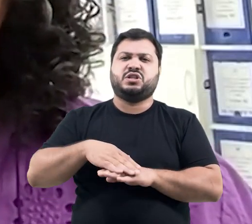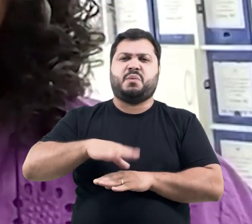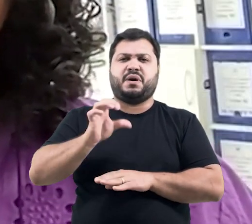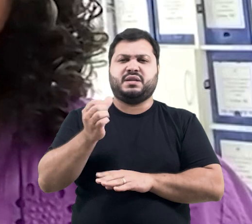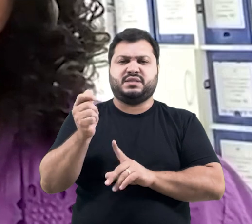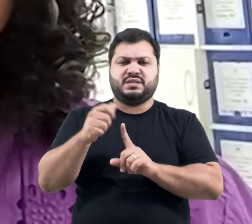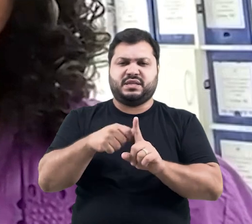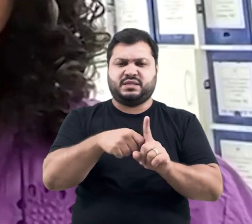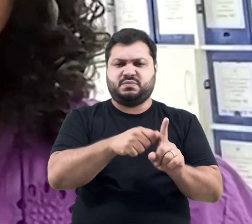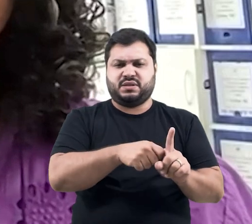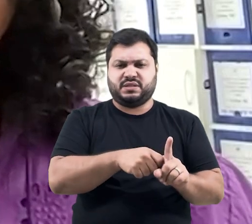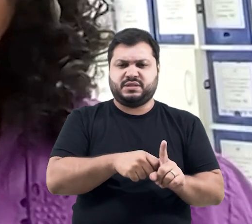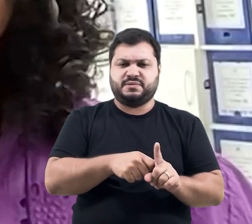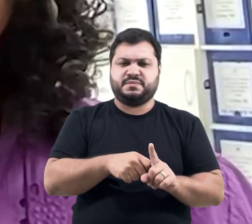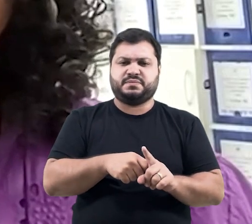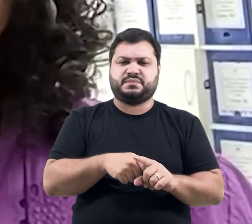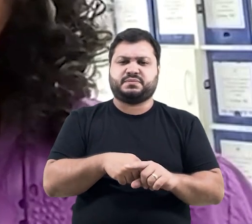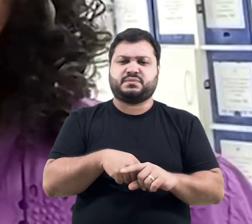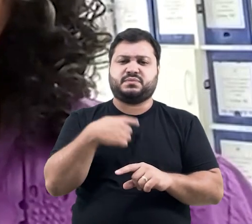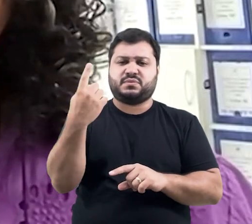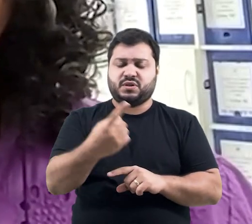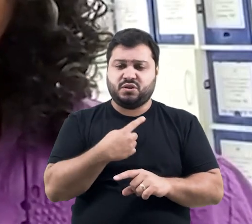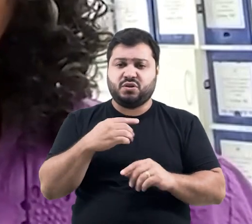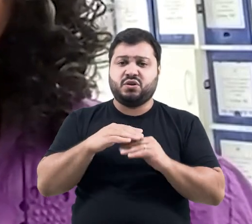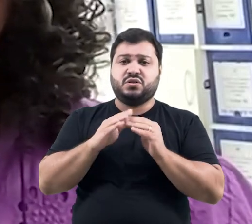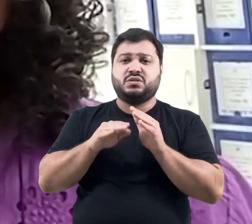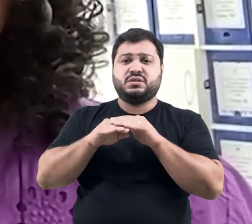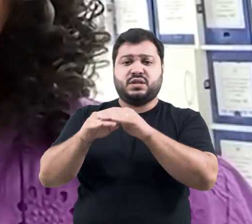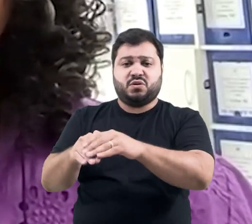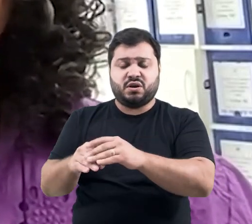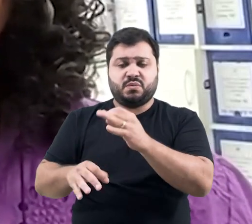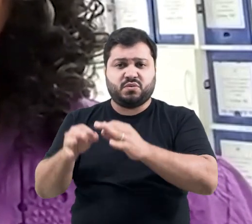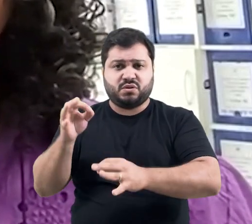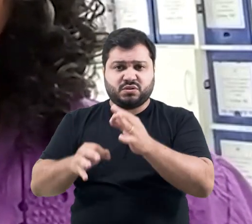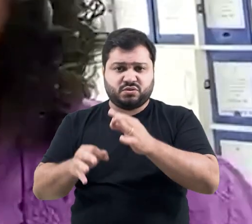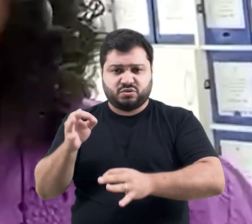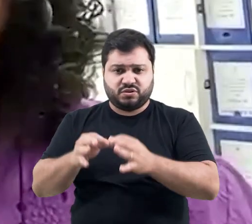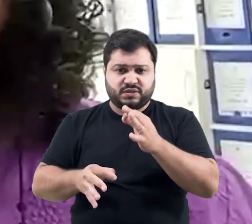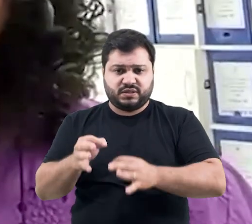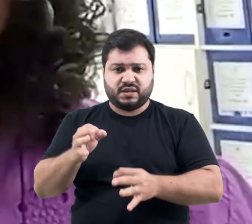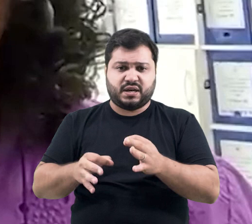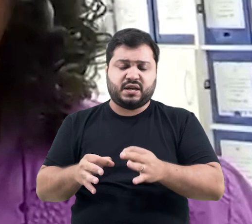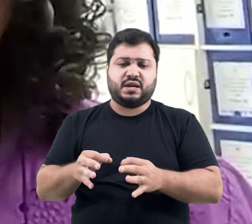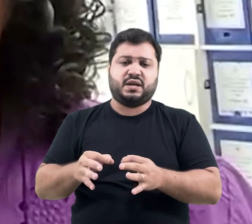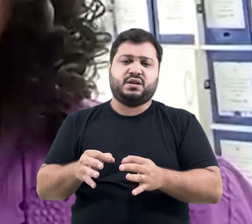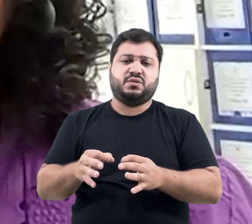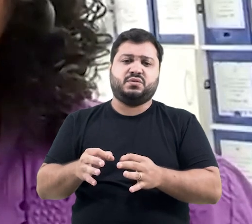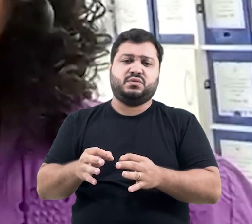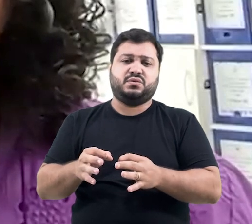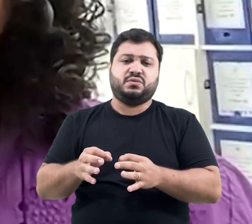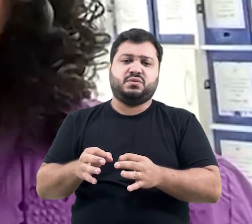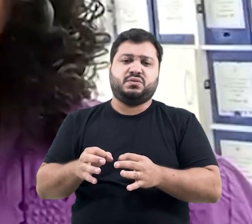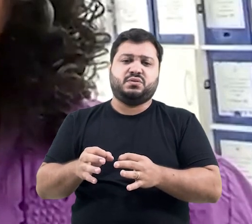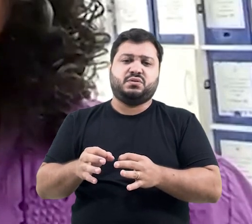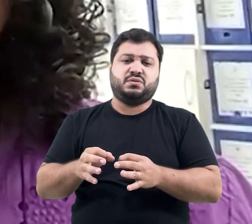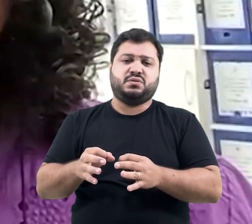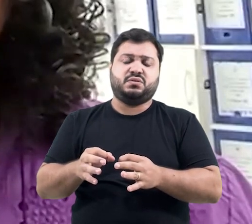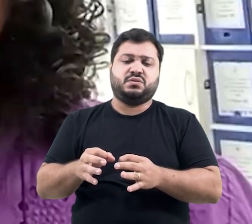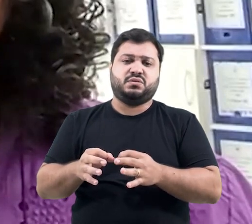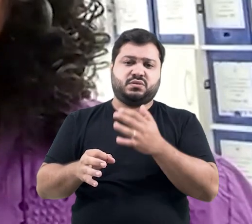tinha mais de 6 meses. E nós recorremos ao judiciário